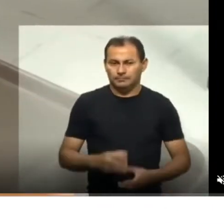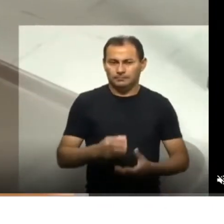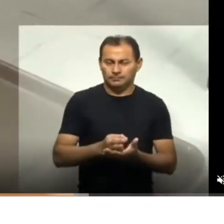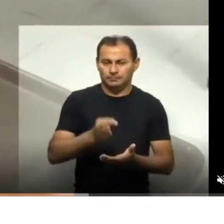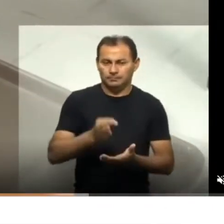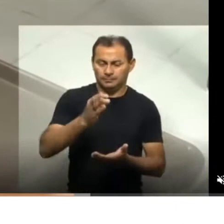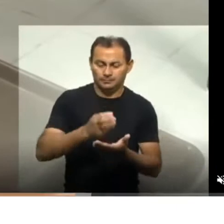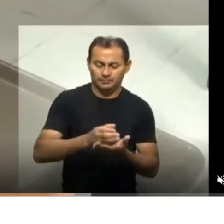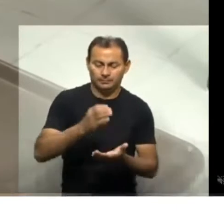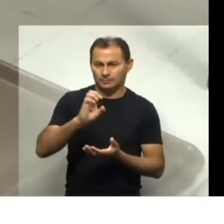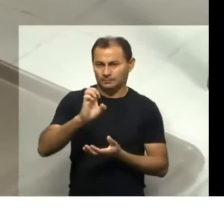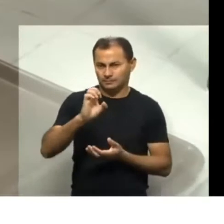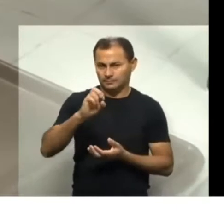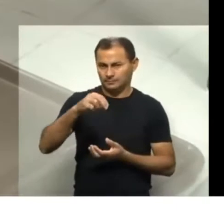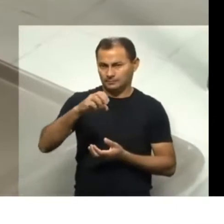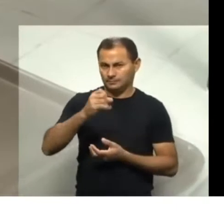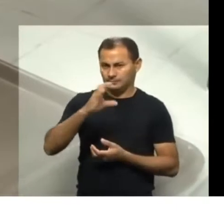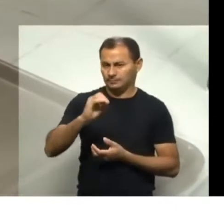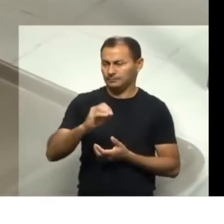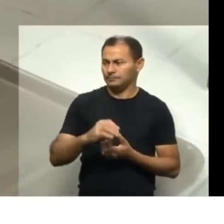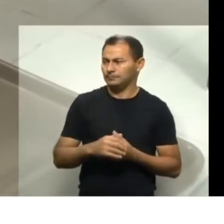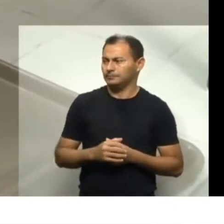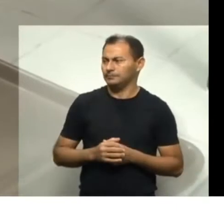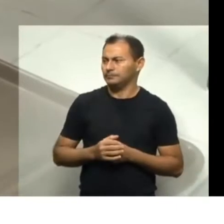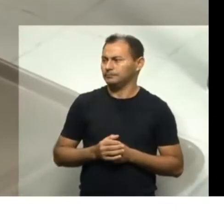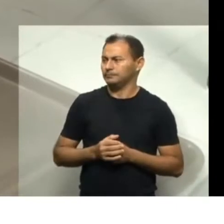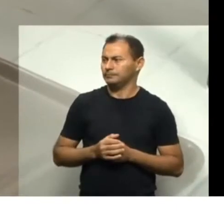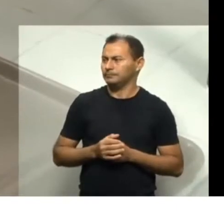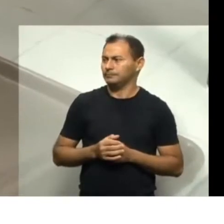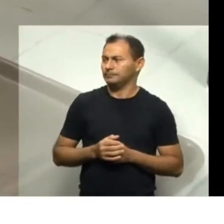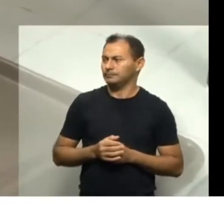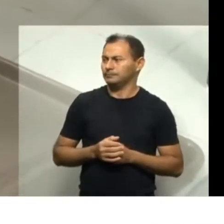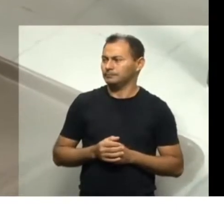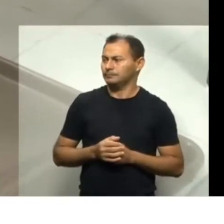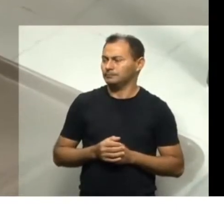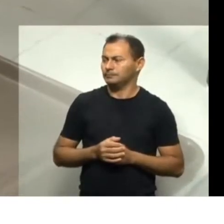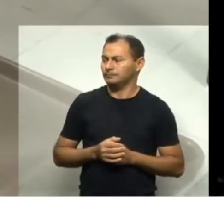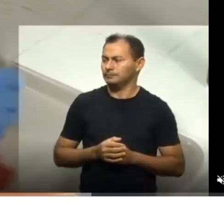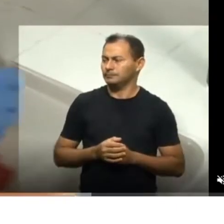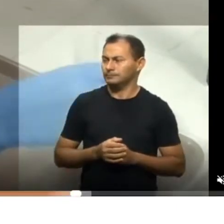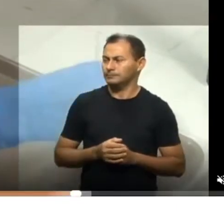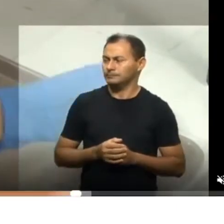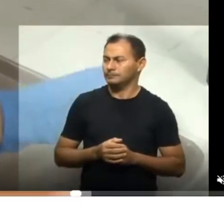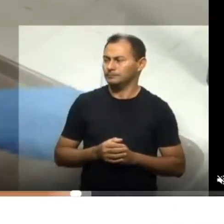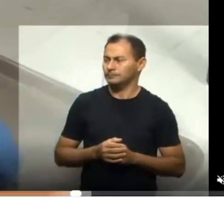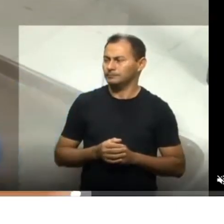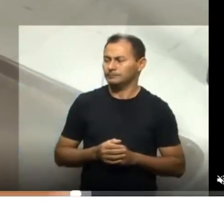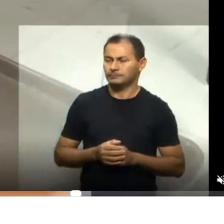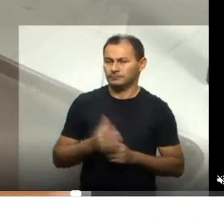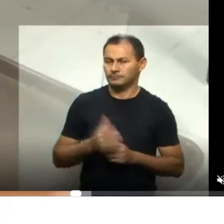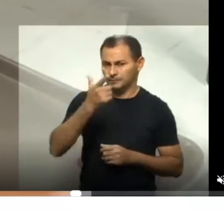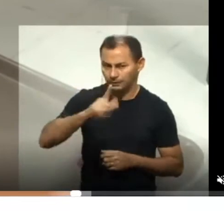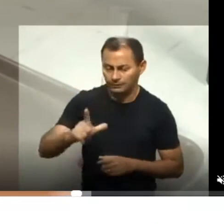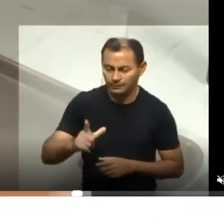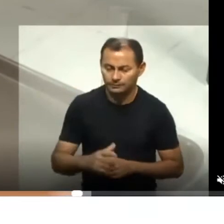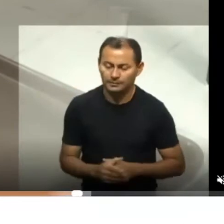na solução de óleo com hidróxido de potássio, que isso aí também vai ajudar na reação,